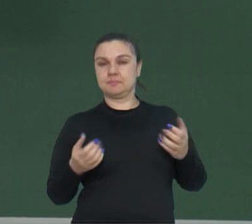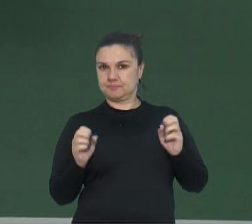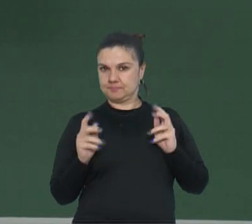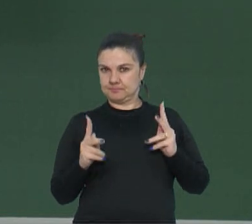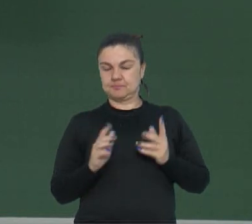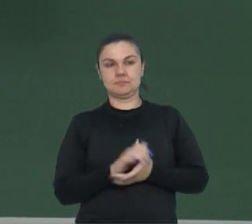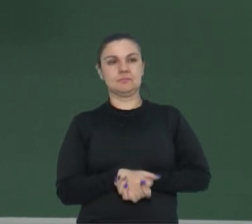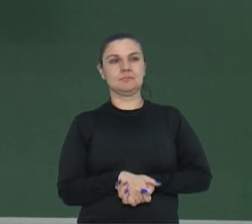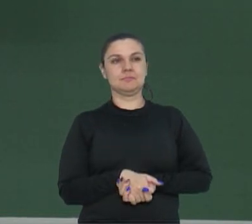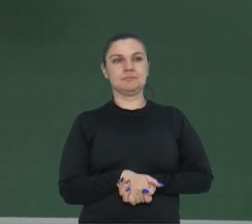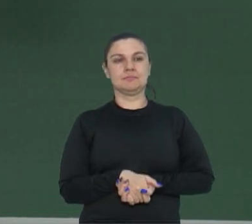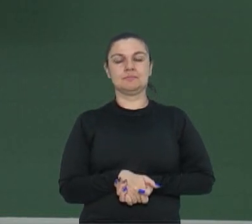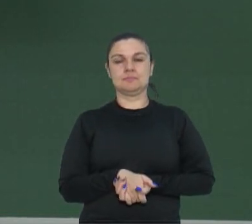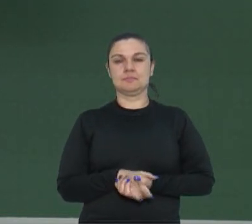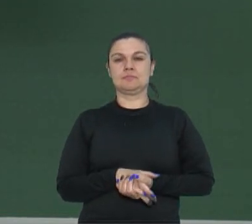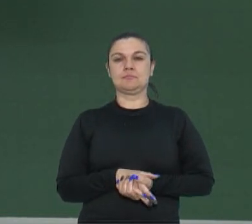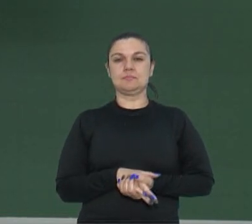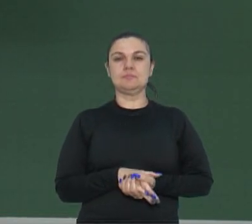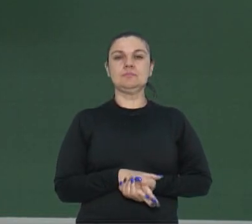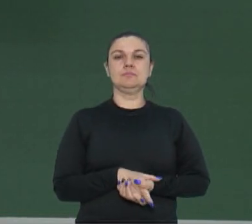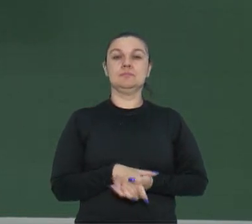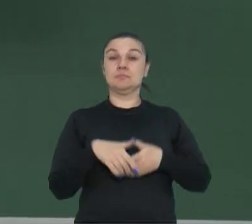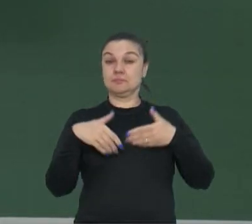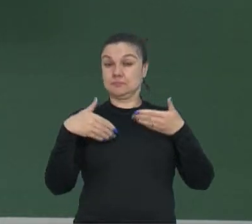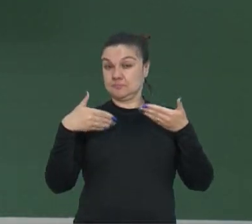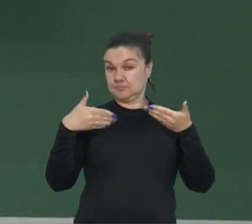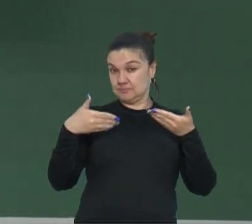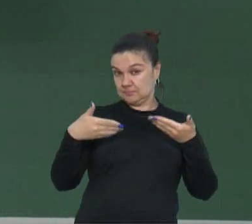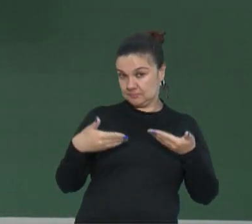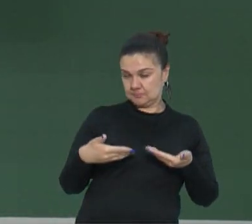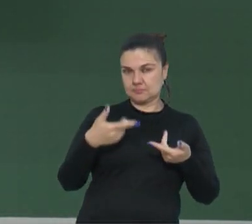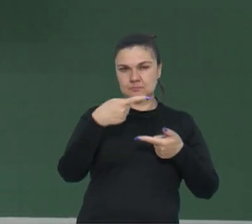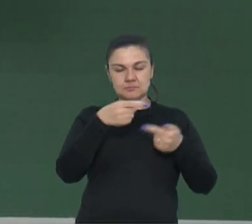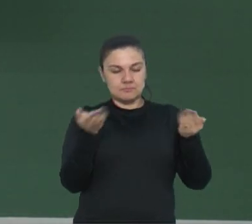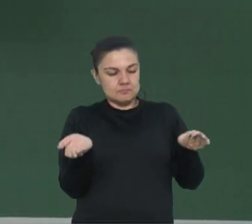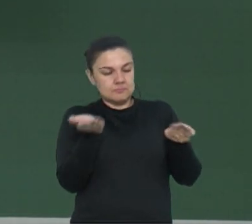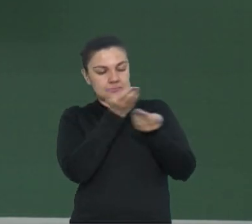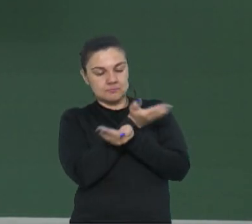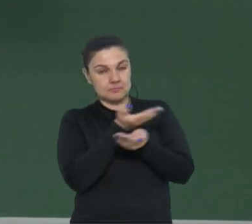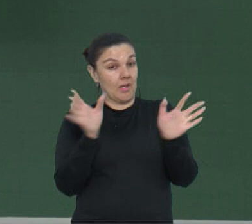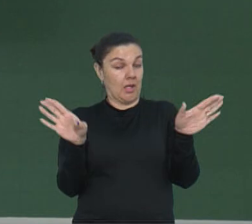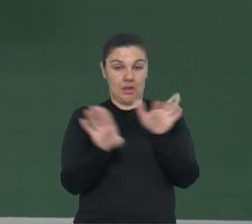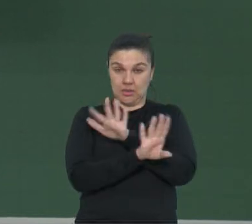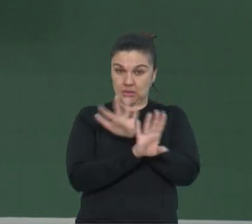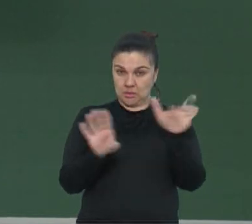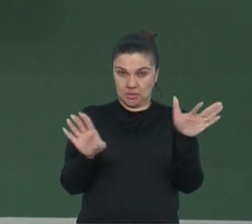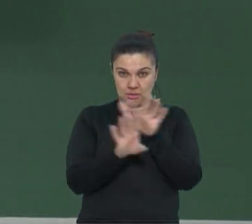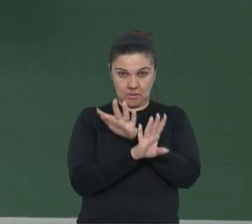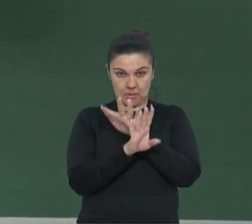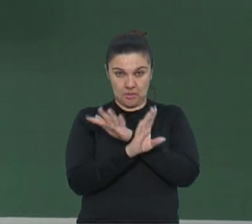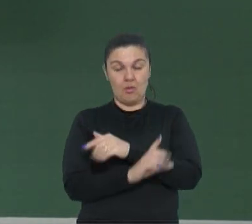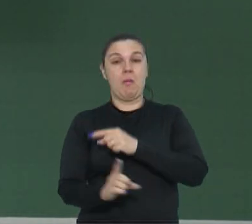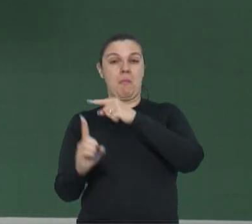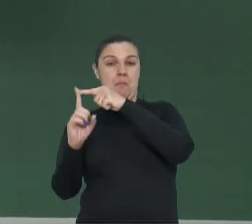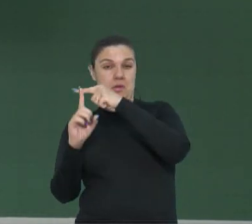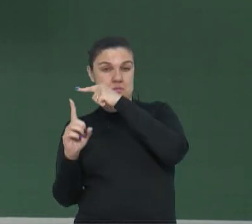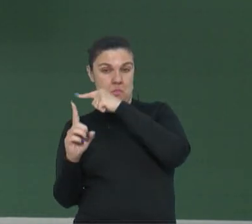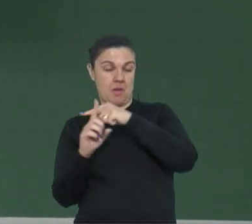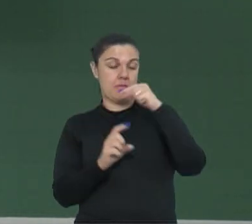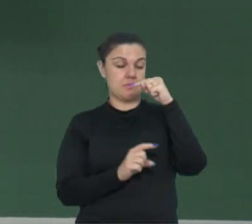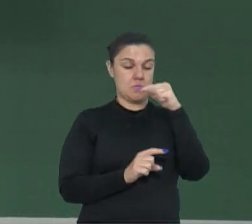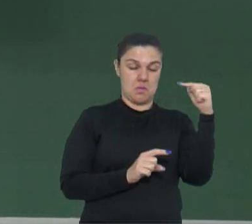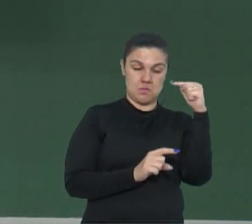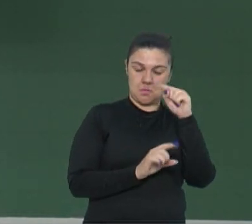Perfeito? Aí, quando você tem compartilhamento, não interessa se é um cátion com